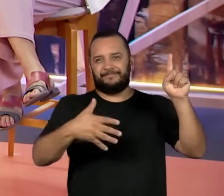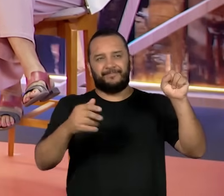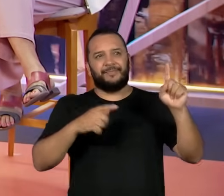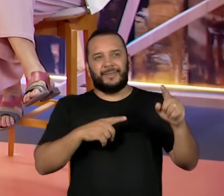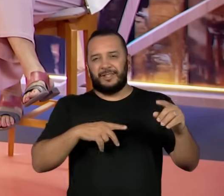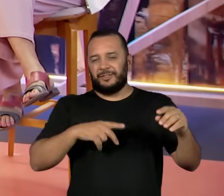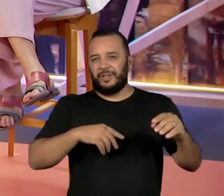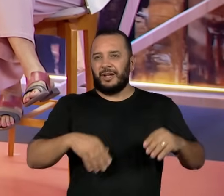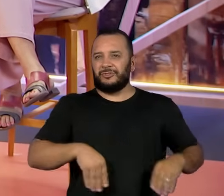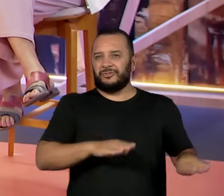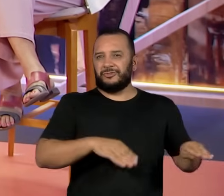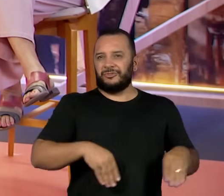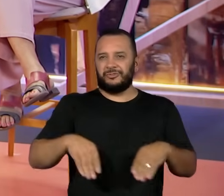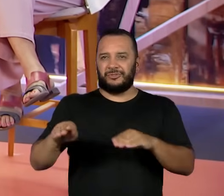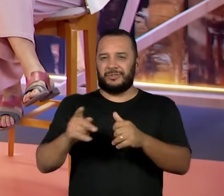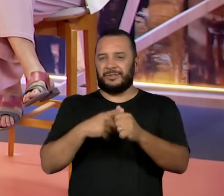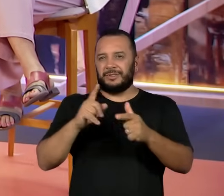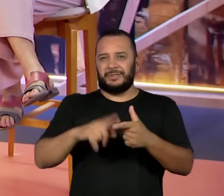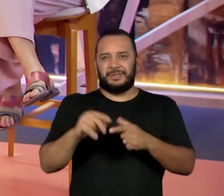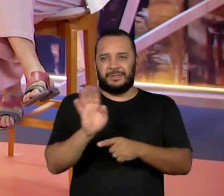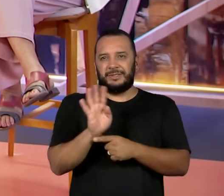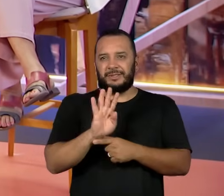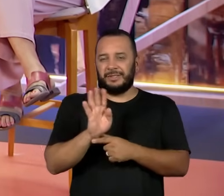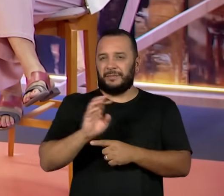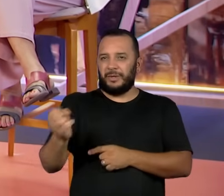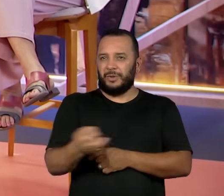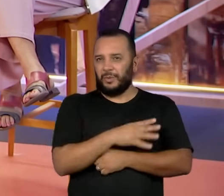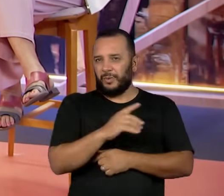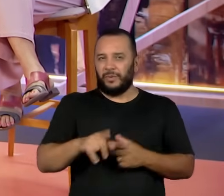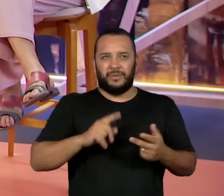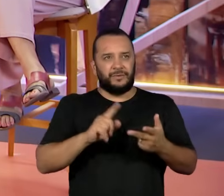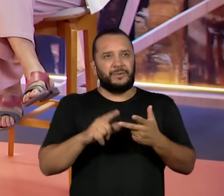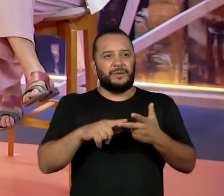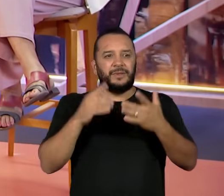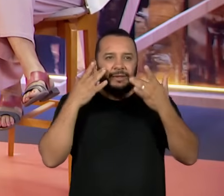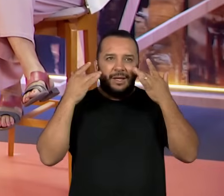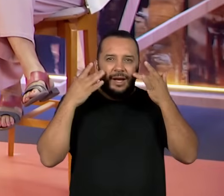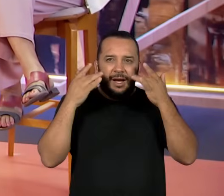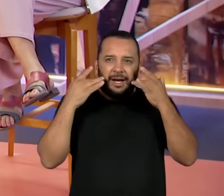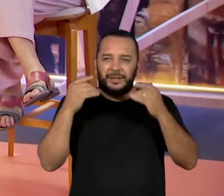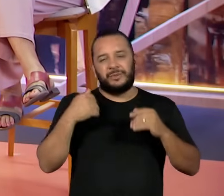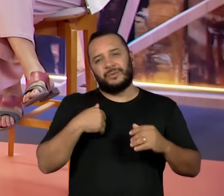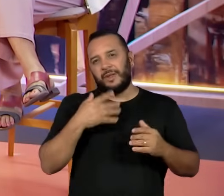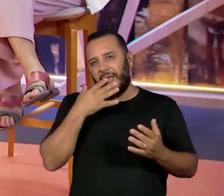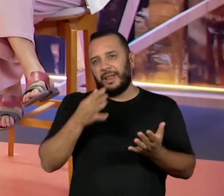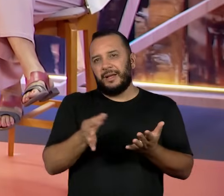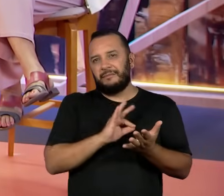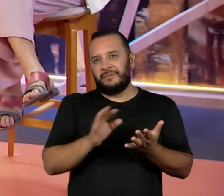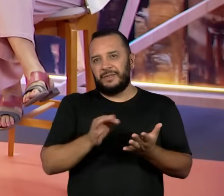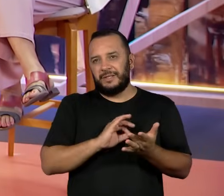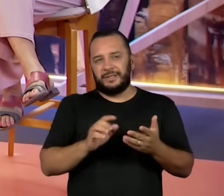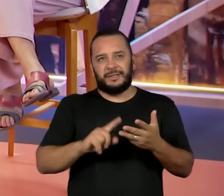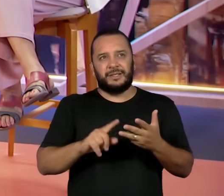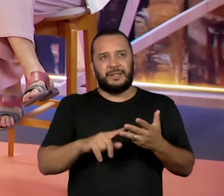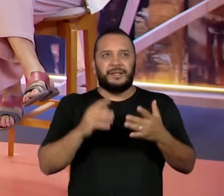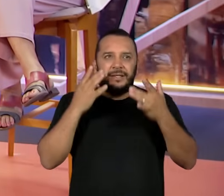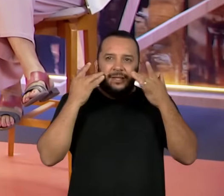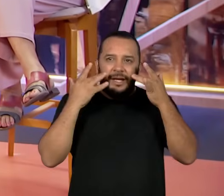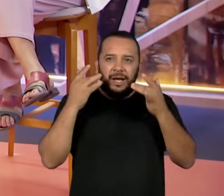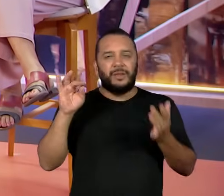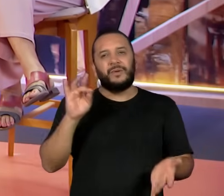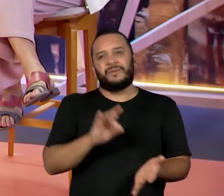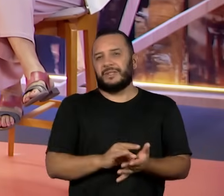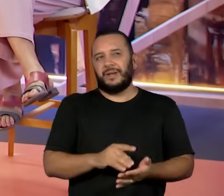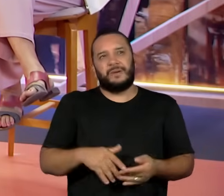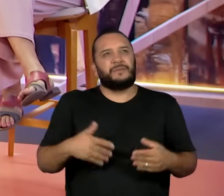ao cinema novo, à retomada, ao teatro de revista, ao teatro oficial, né?